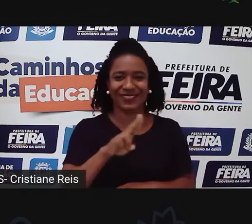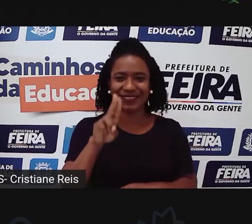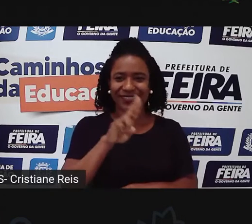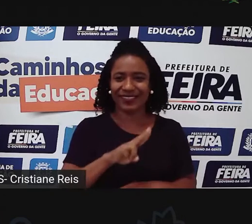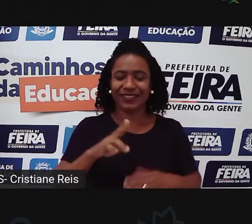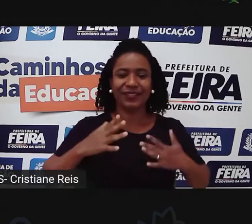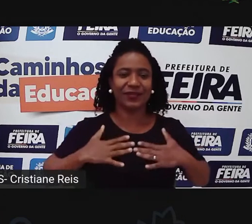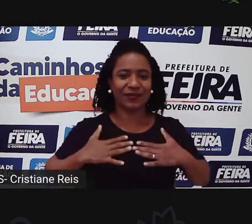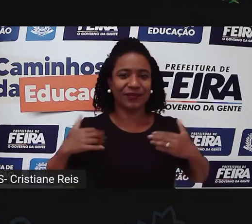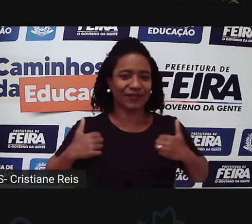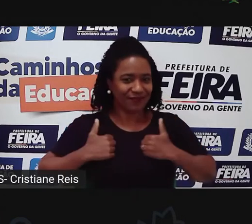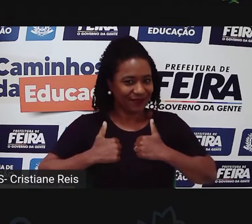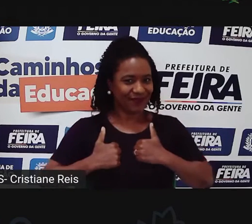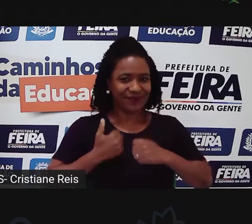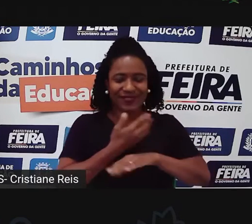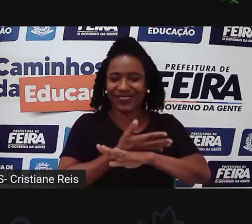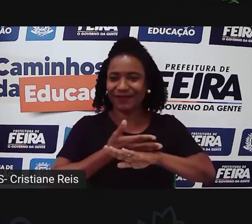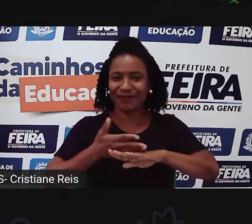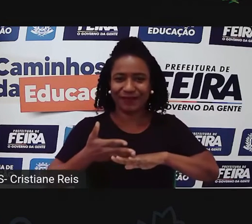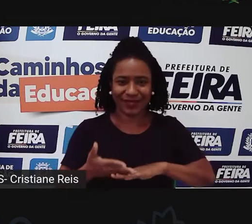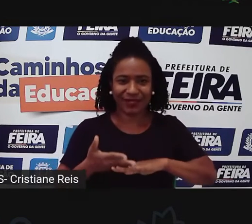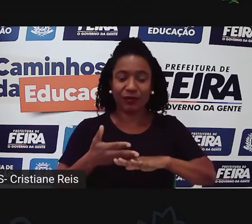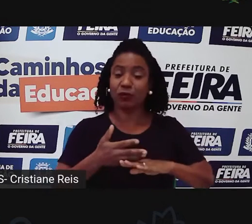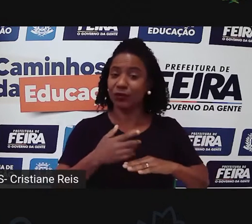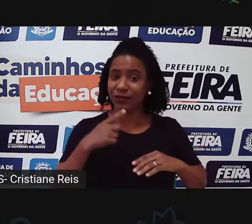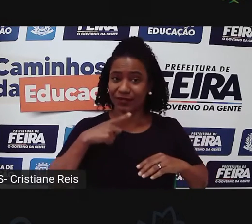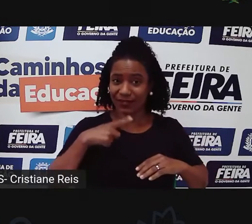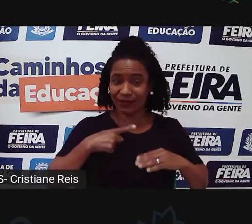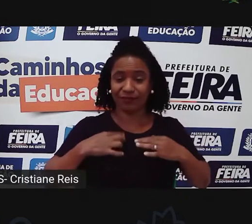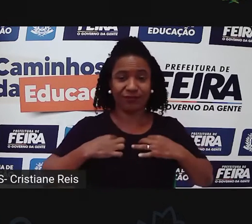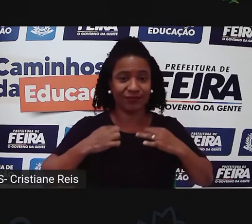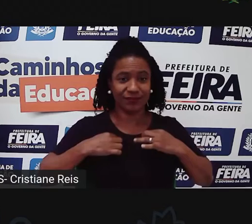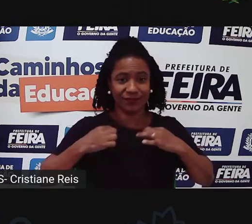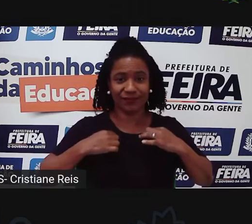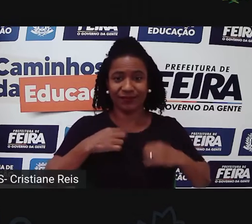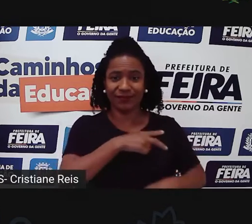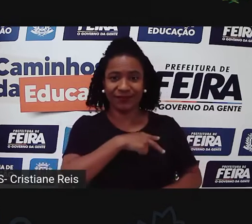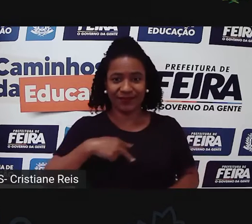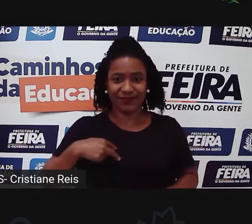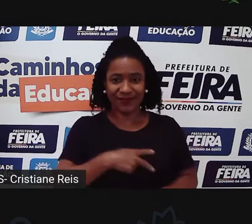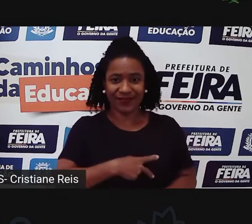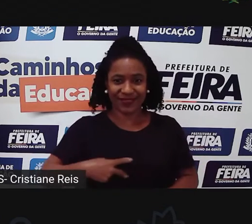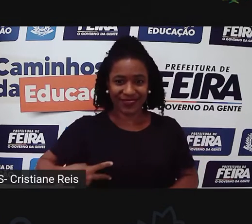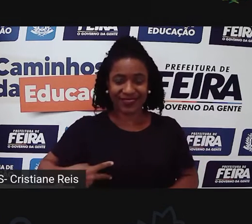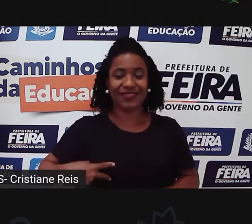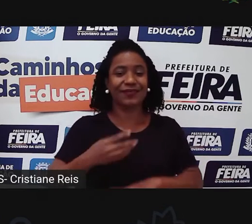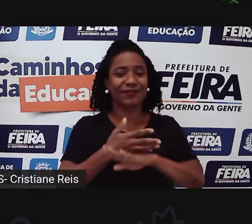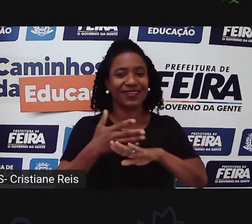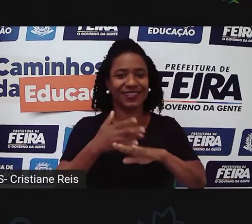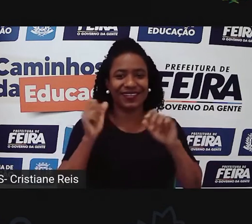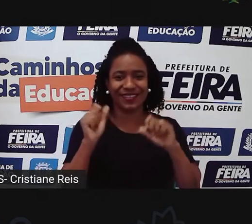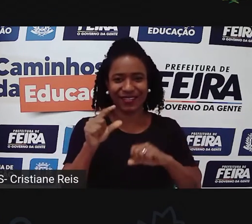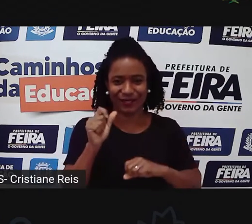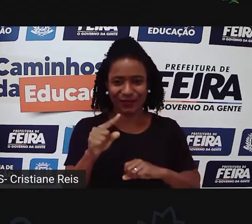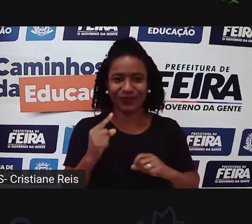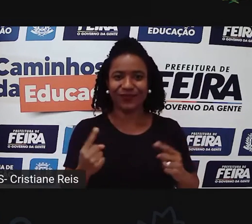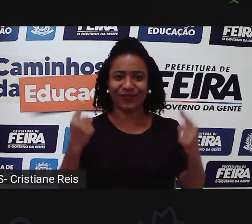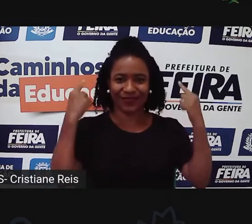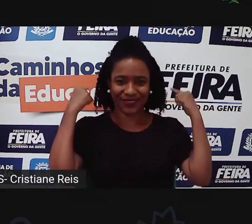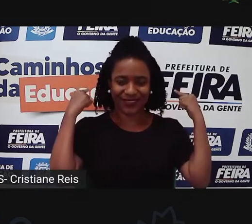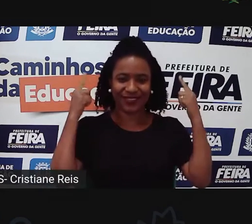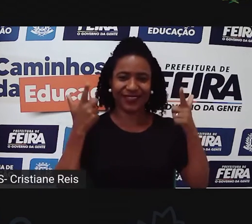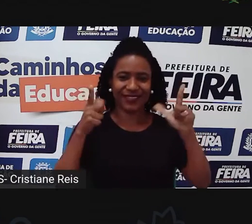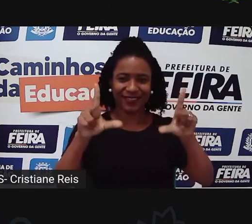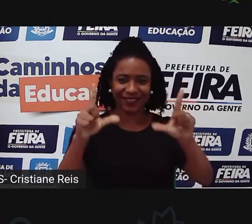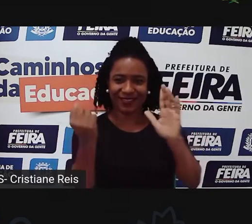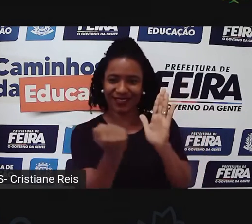jaleco branco, uma blusa, né, com listras brancas e azuis. E atrás de mim tem a logomarca, né, da